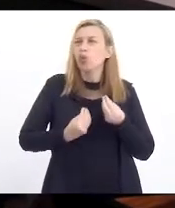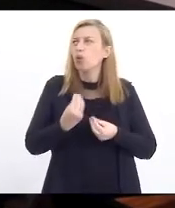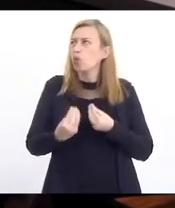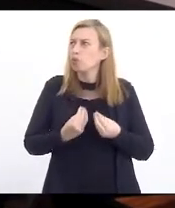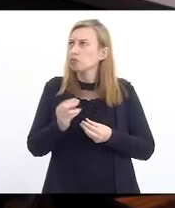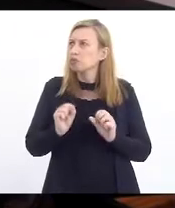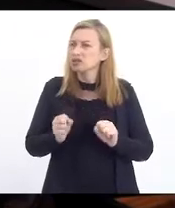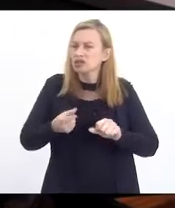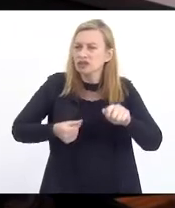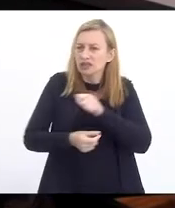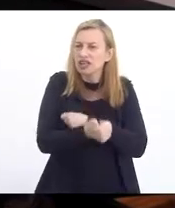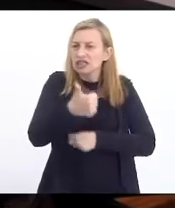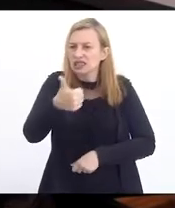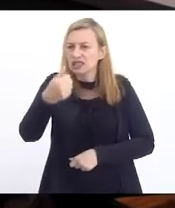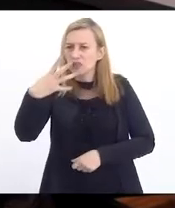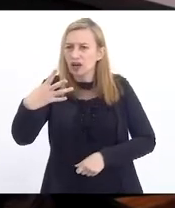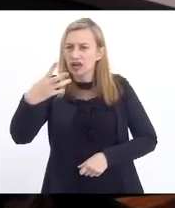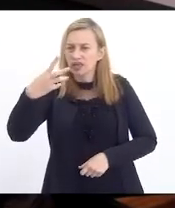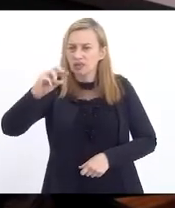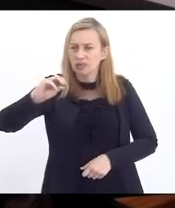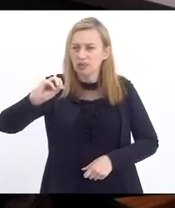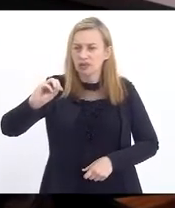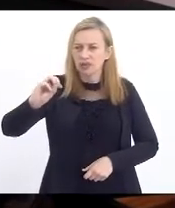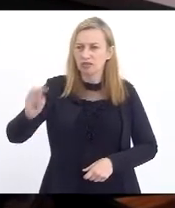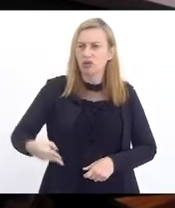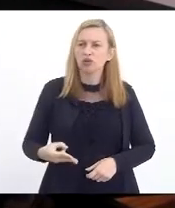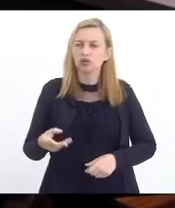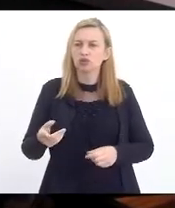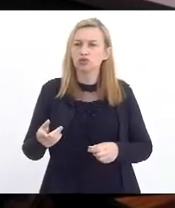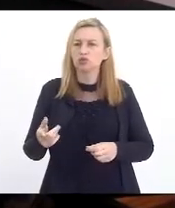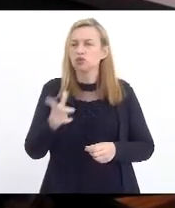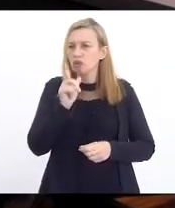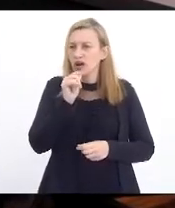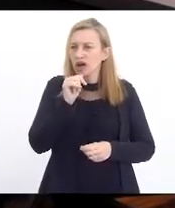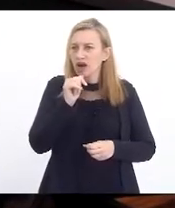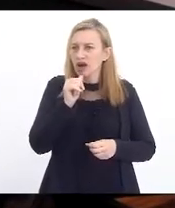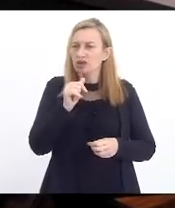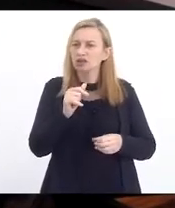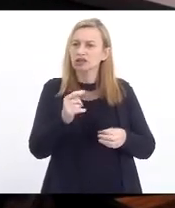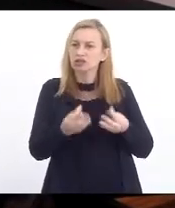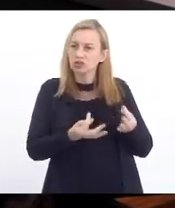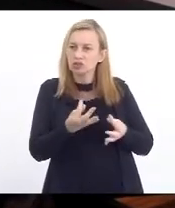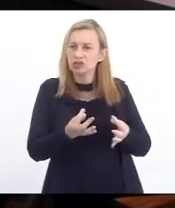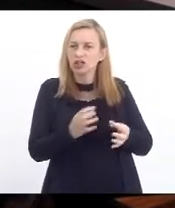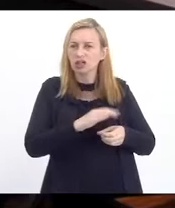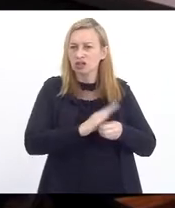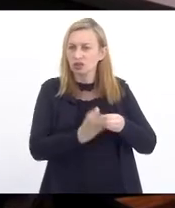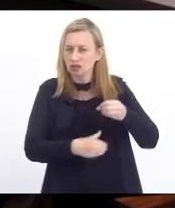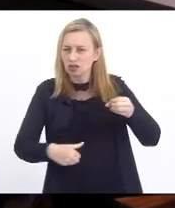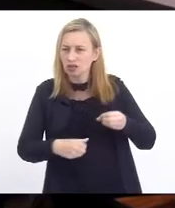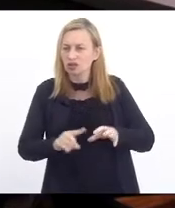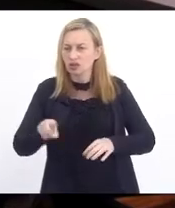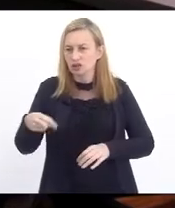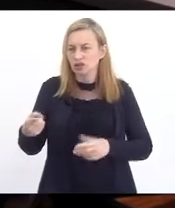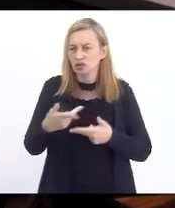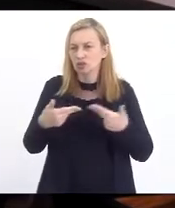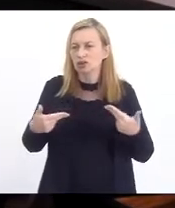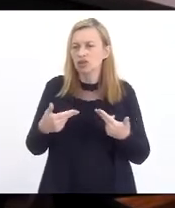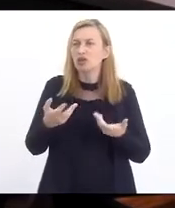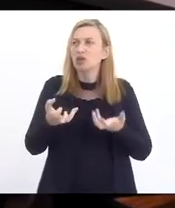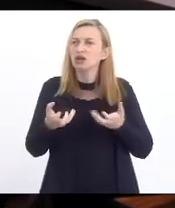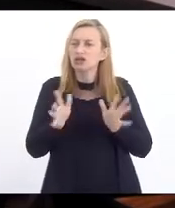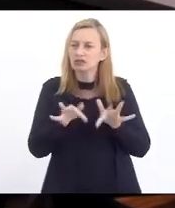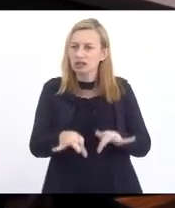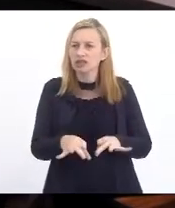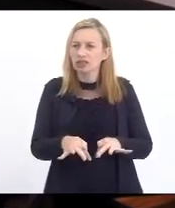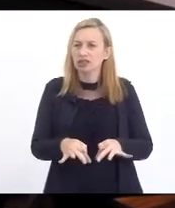poderia investir 140 milhões numa obra que não ia tratar um milímetro de esgoto com os danos ambientais consequentes. Então, eu quero aqui